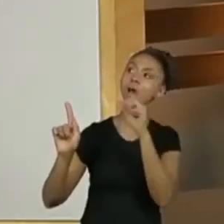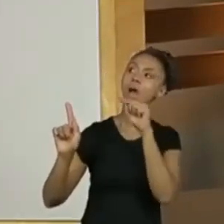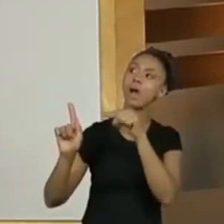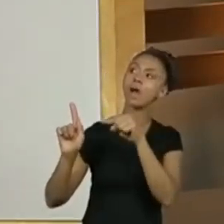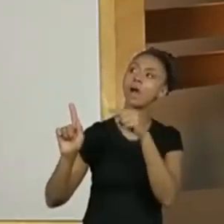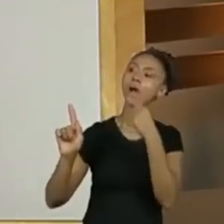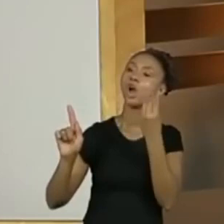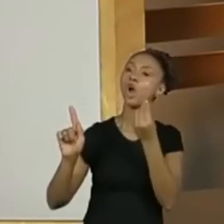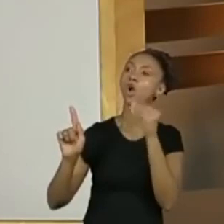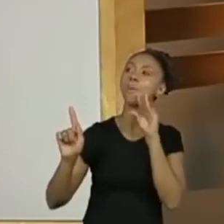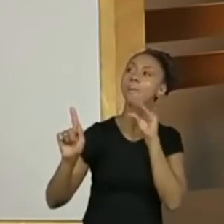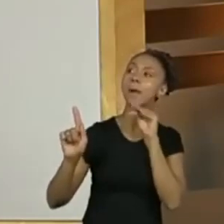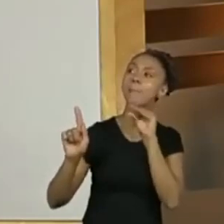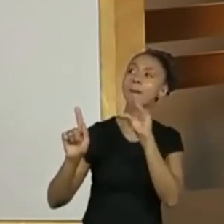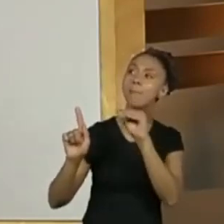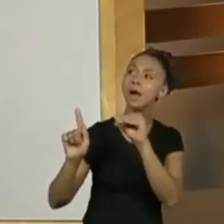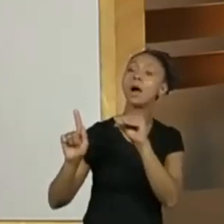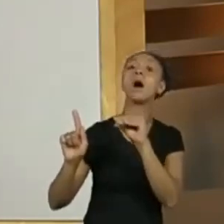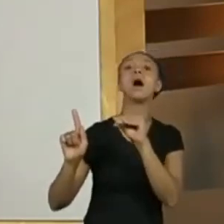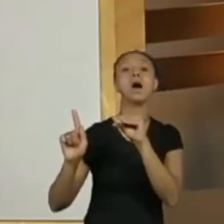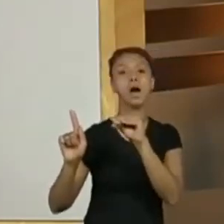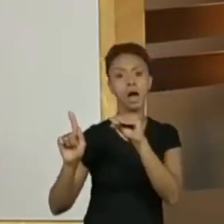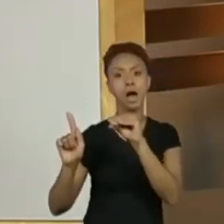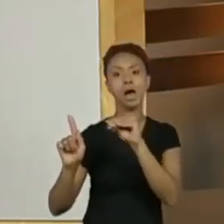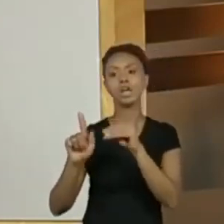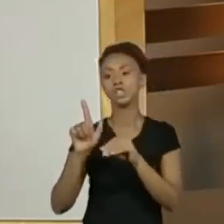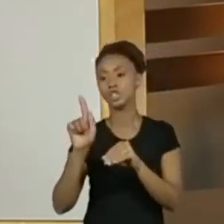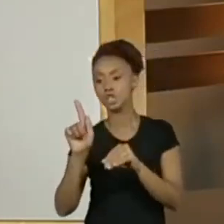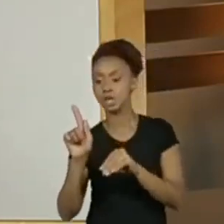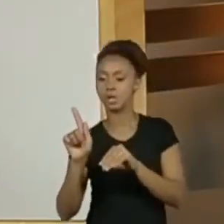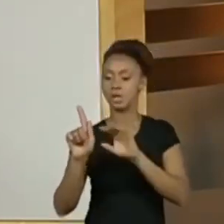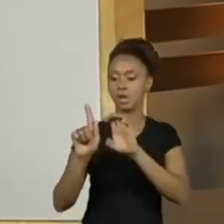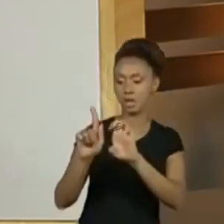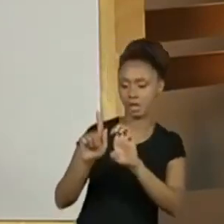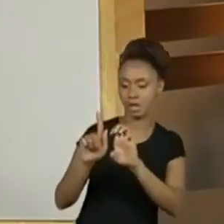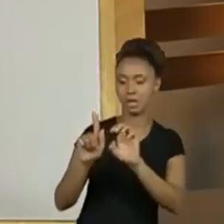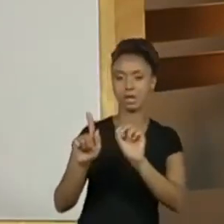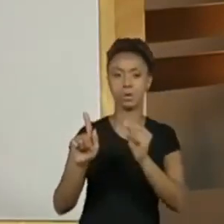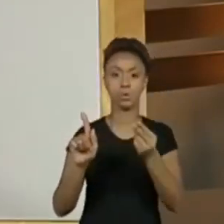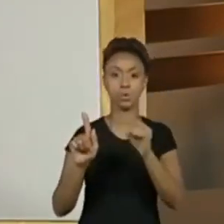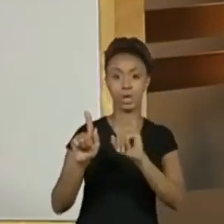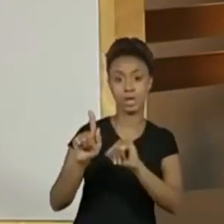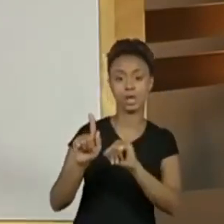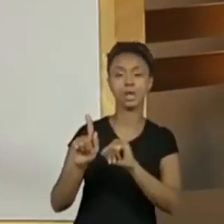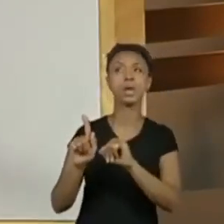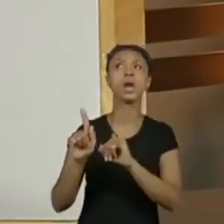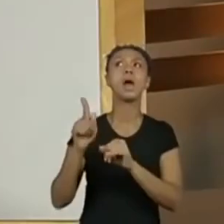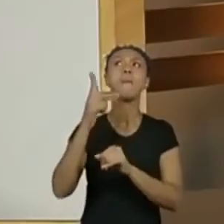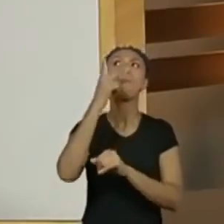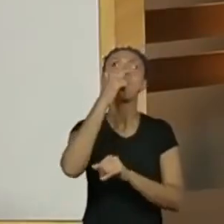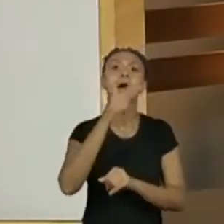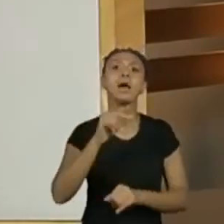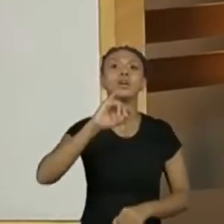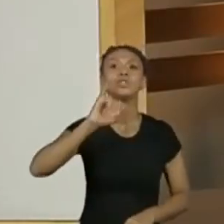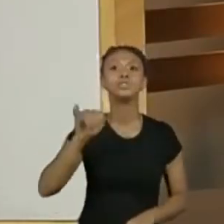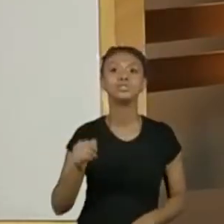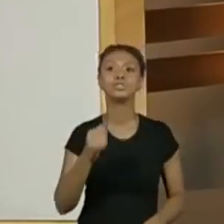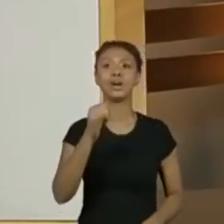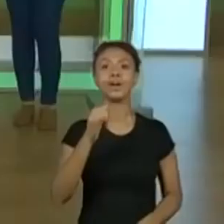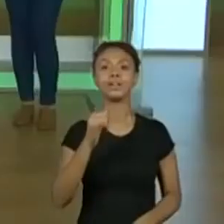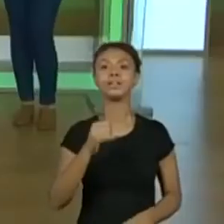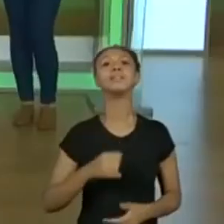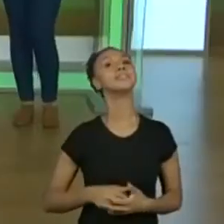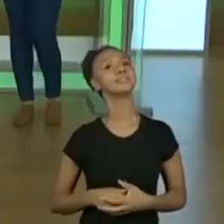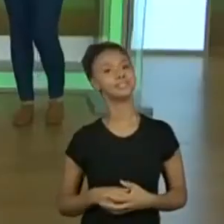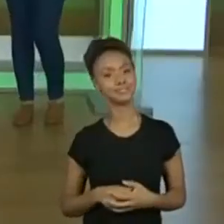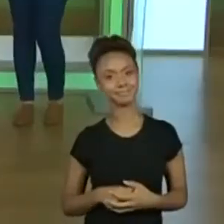som. E vocês disseram que o G, quando tem E e quando tem I, ele lembra a letra J. Então vamos som lá. Da letra